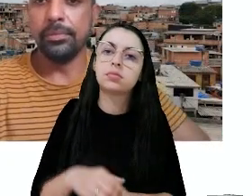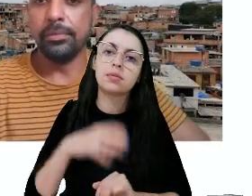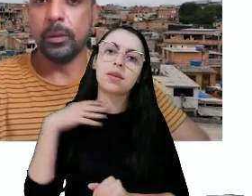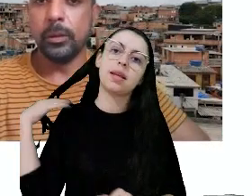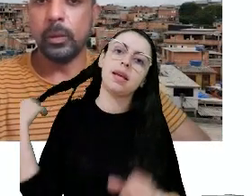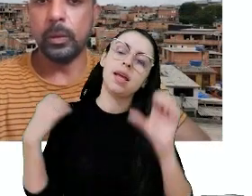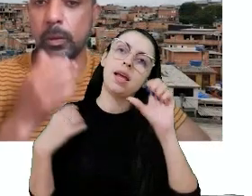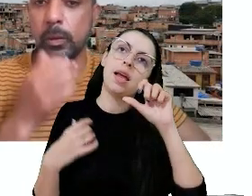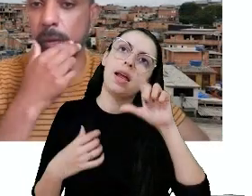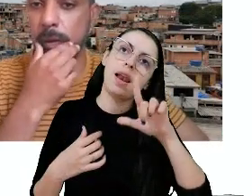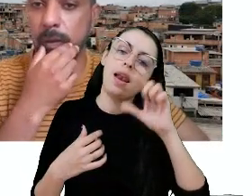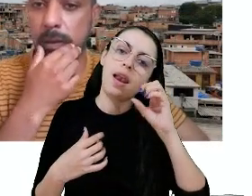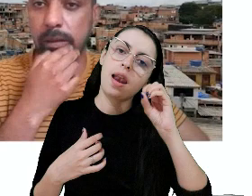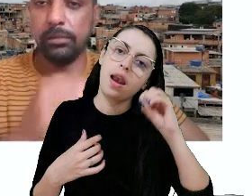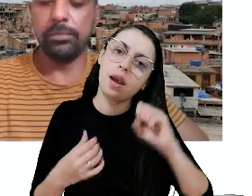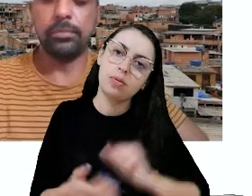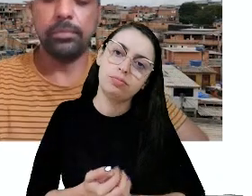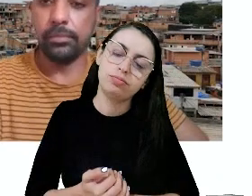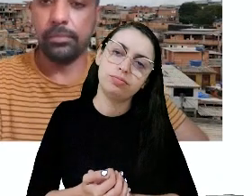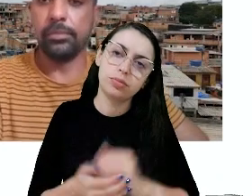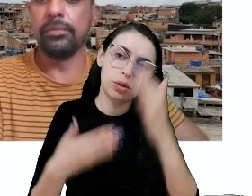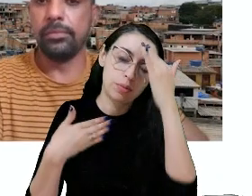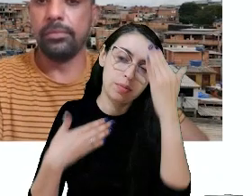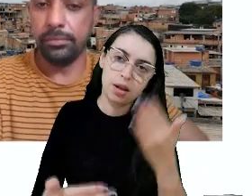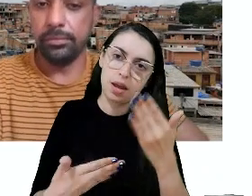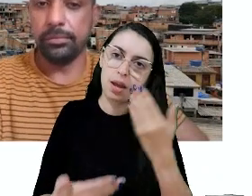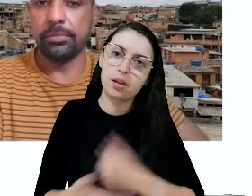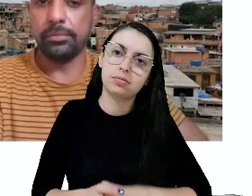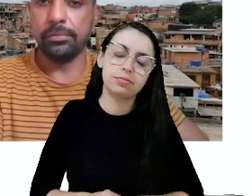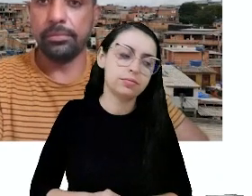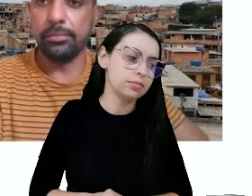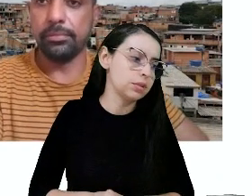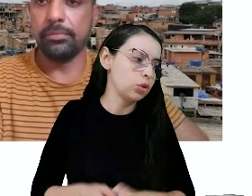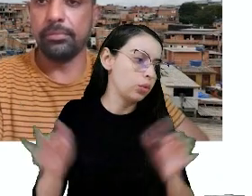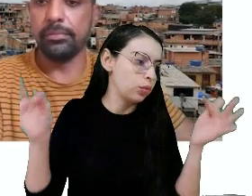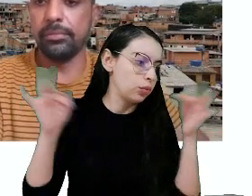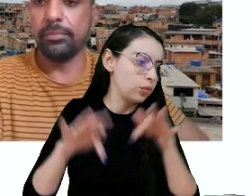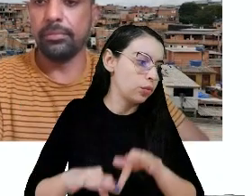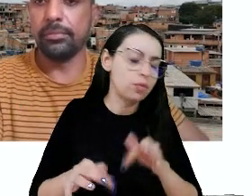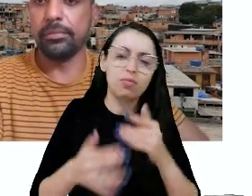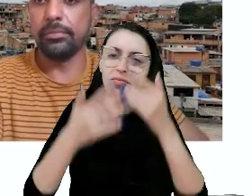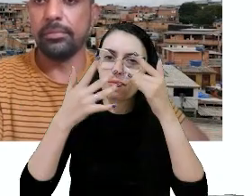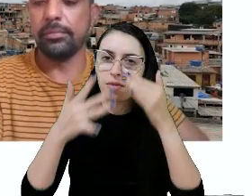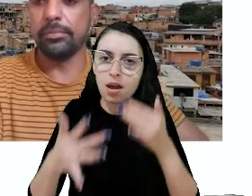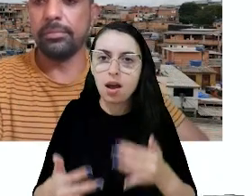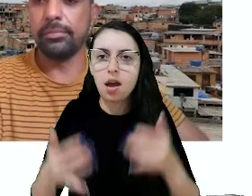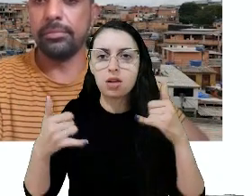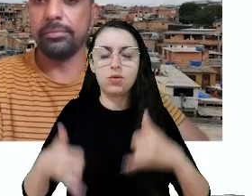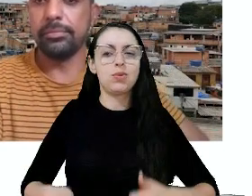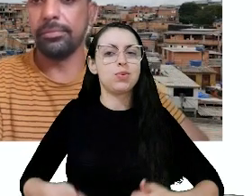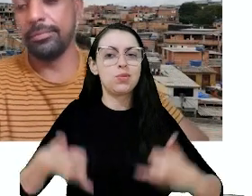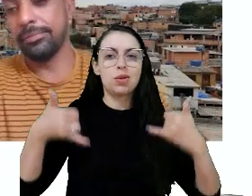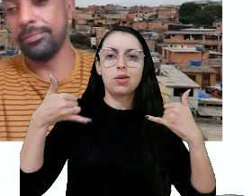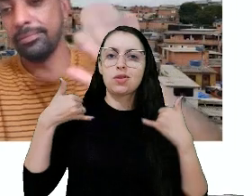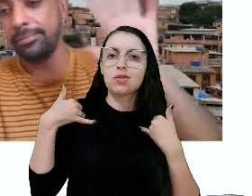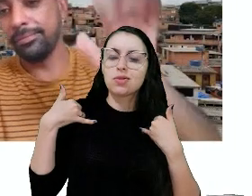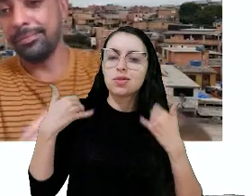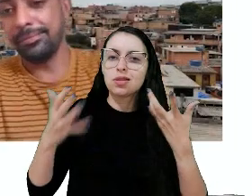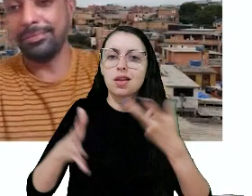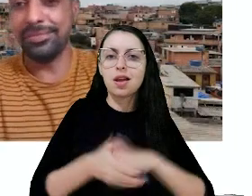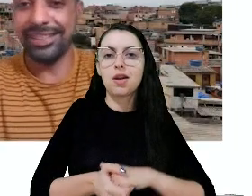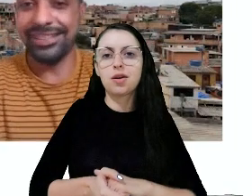Leandro, eu vou agradecer sua participação. Acho que a gente já está aqui no final. Tem vários elogios